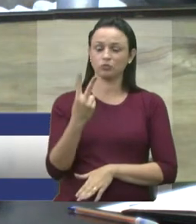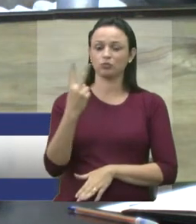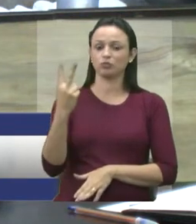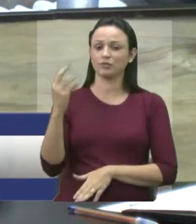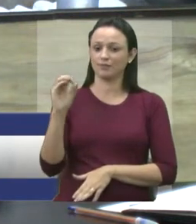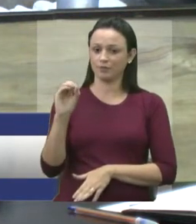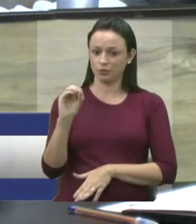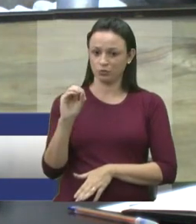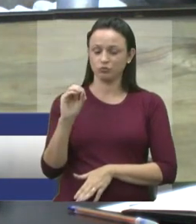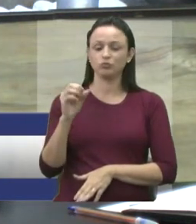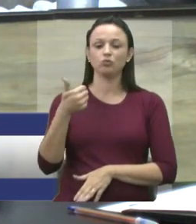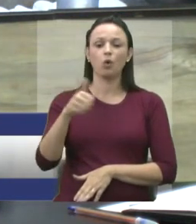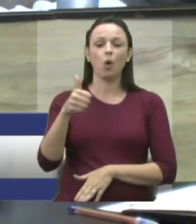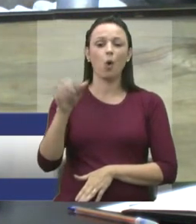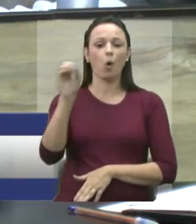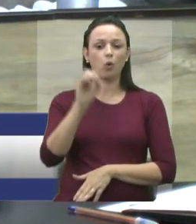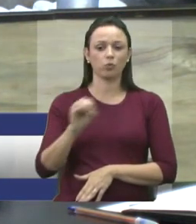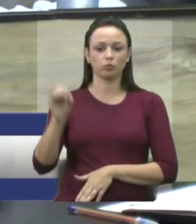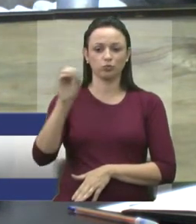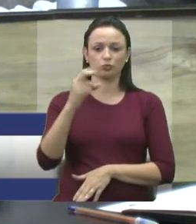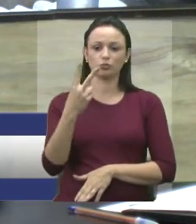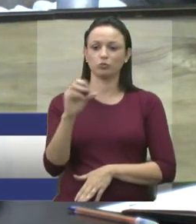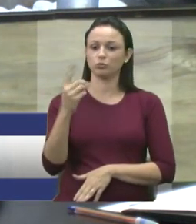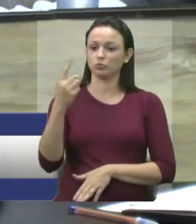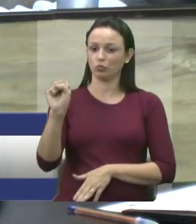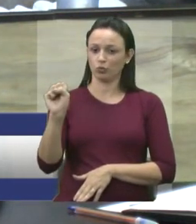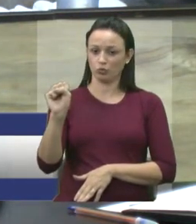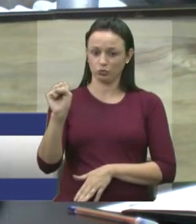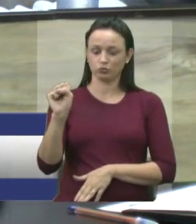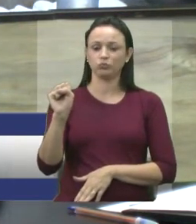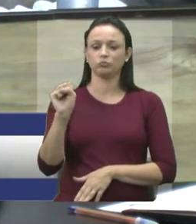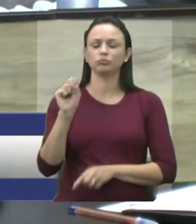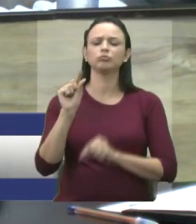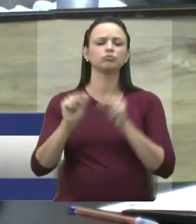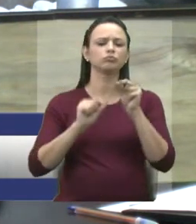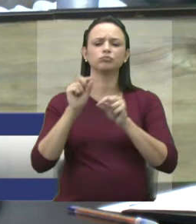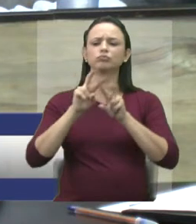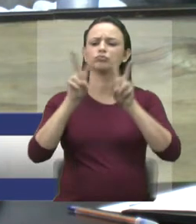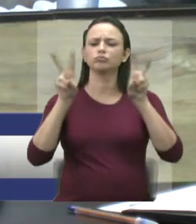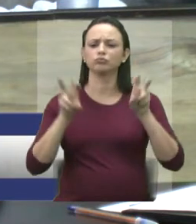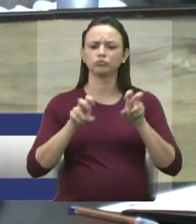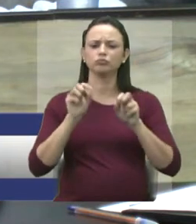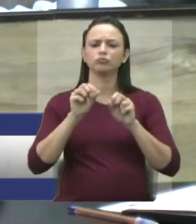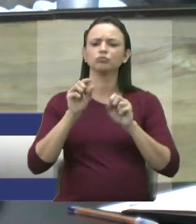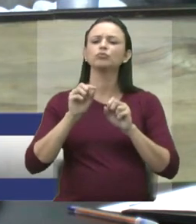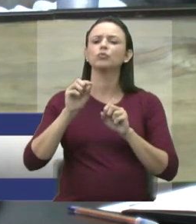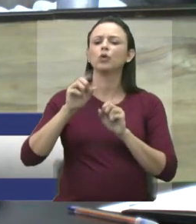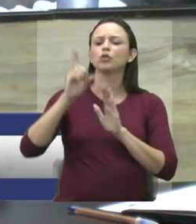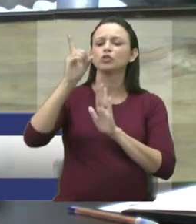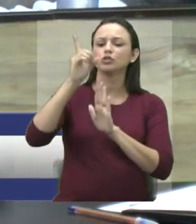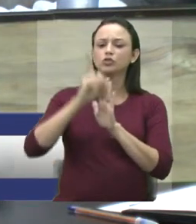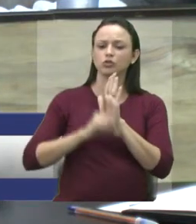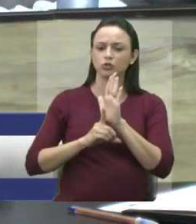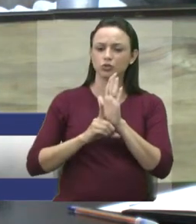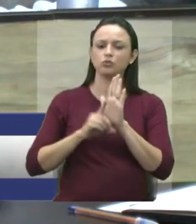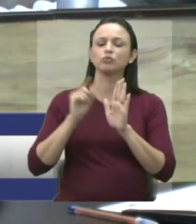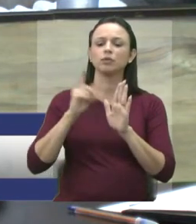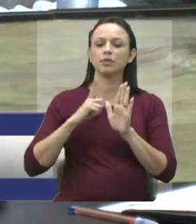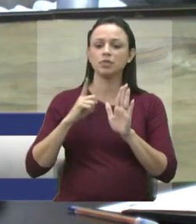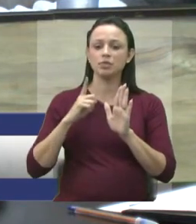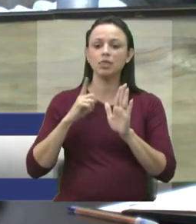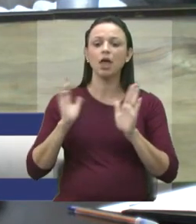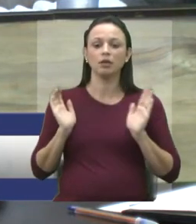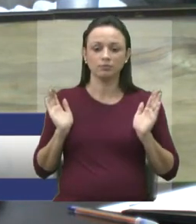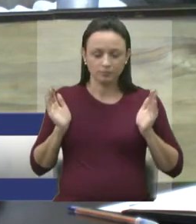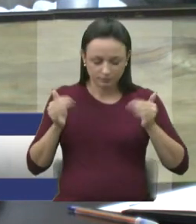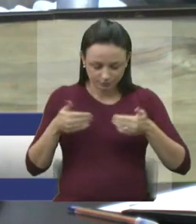5.220, de 11 de outubro de 2018, que trata de direitos do portador do transtorno do